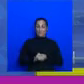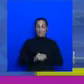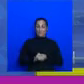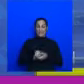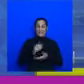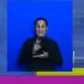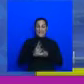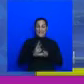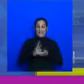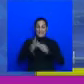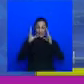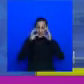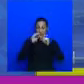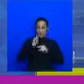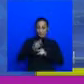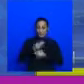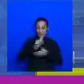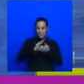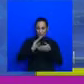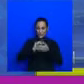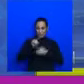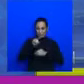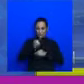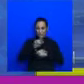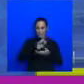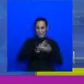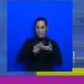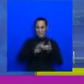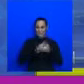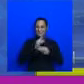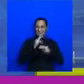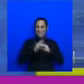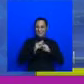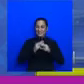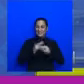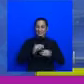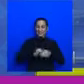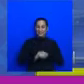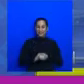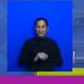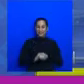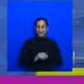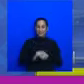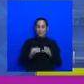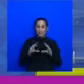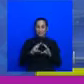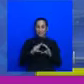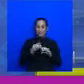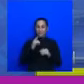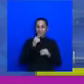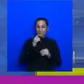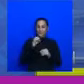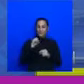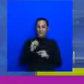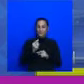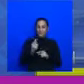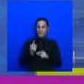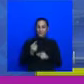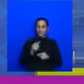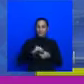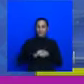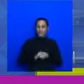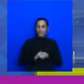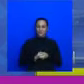Todas as noites, milhões em prêmios para você nas Loterias Caixa. Bola vermelha, 01. Vermelho